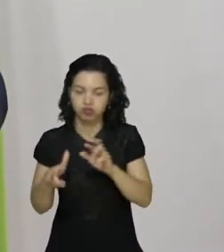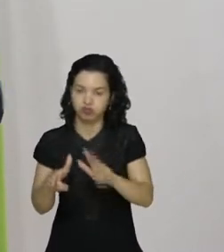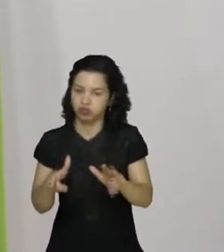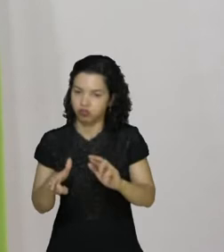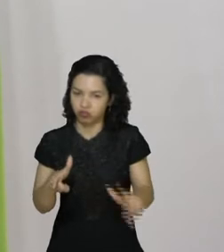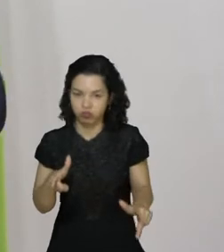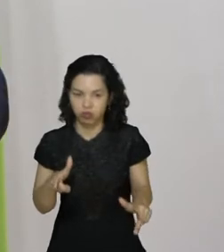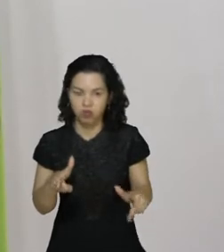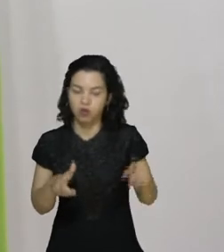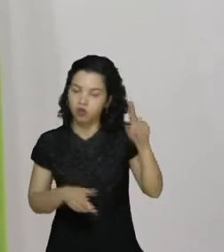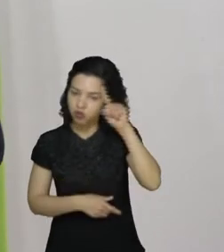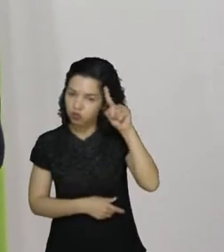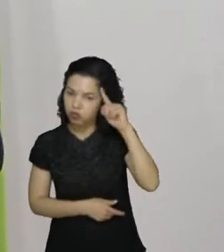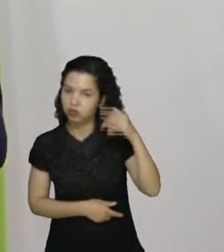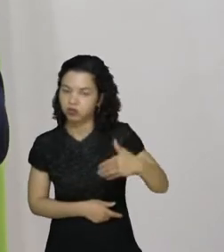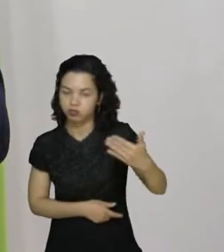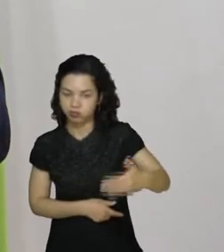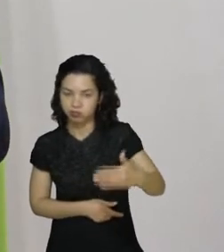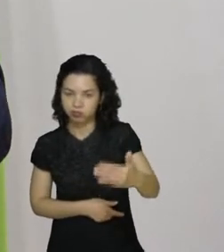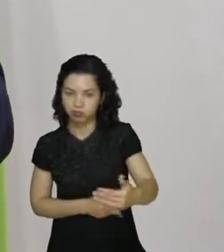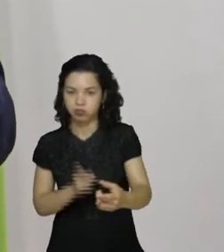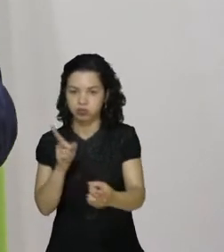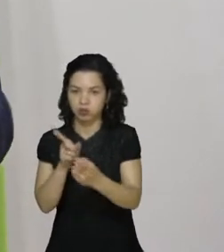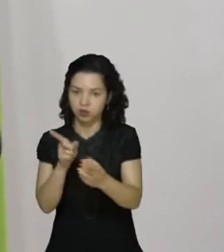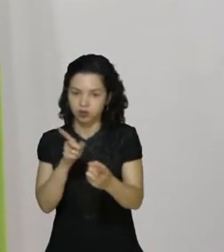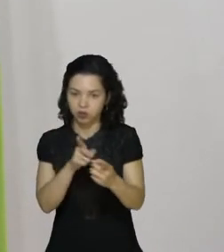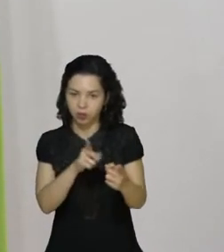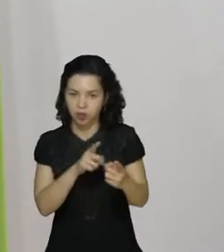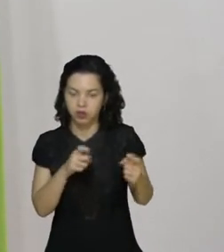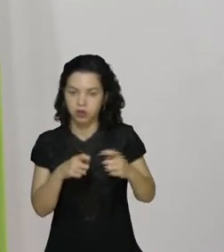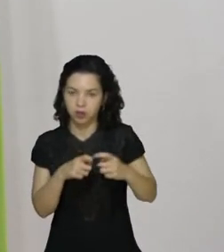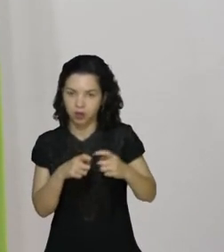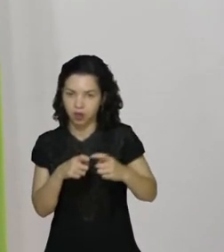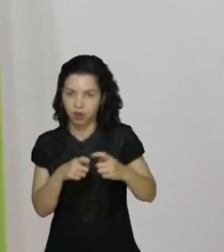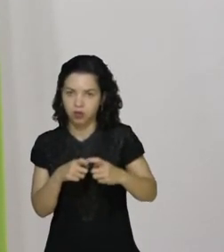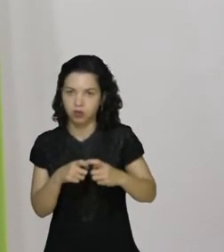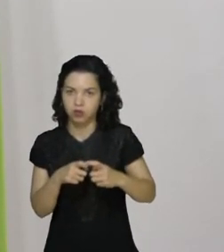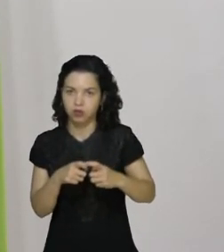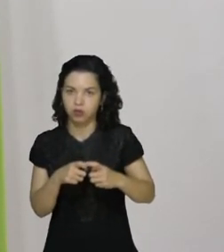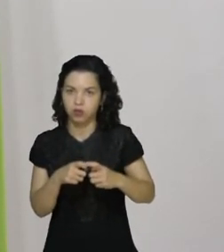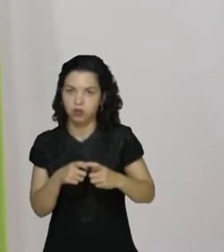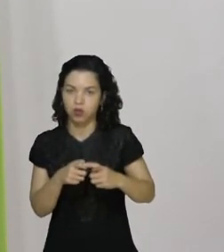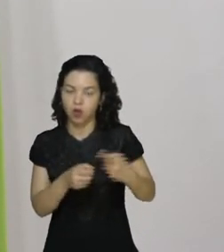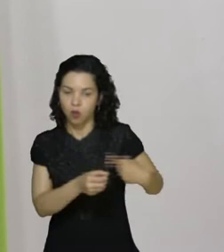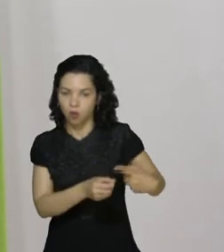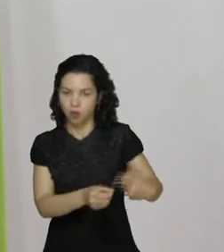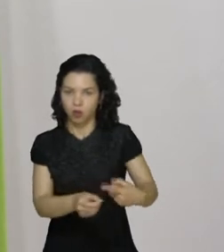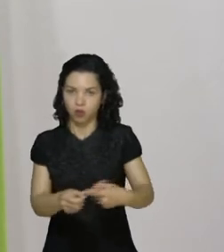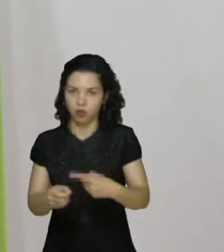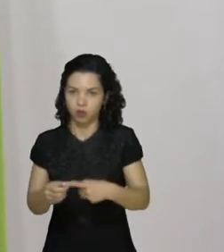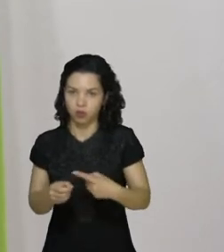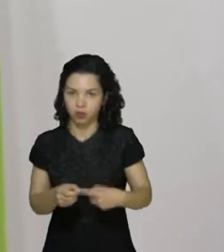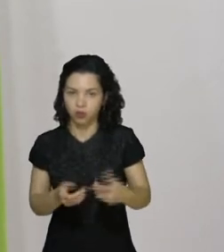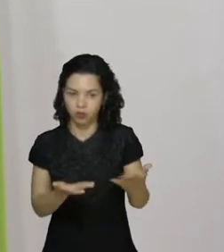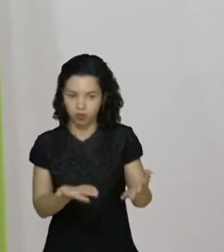dos atendimentos médicos dos municípios. Por favor, deputado Milton Alves.